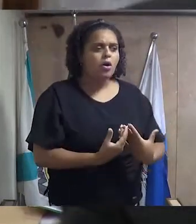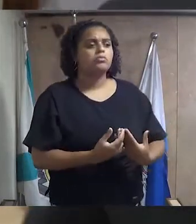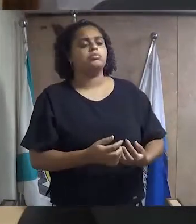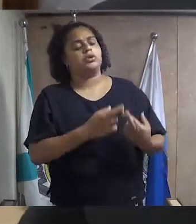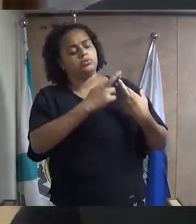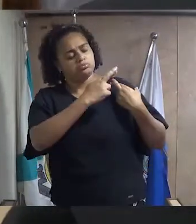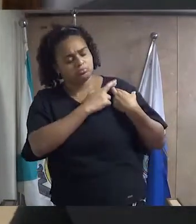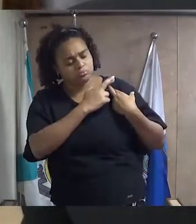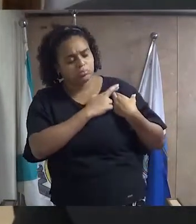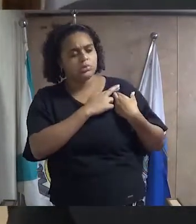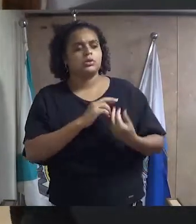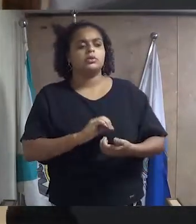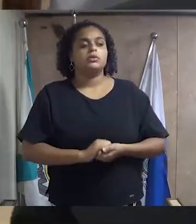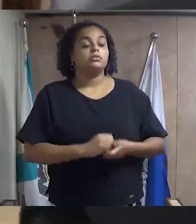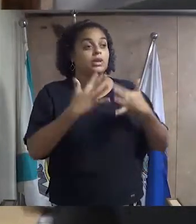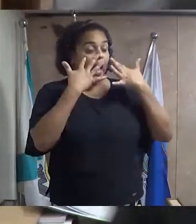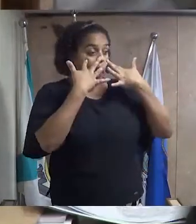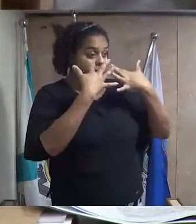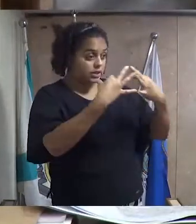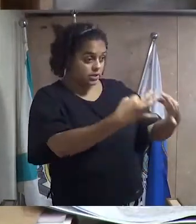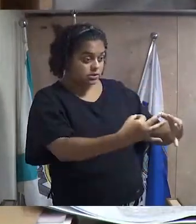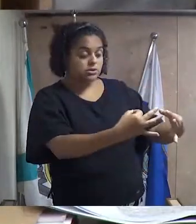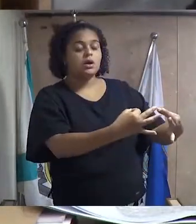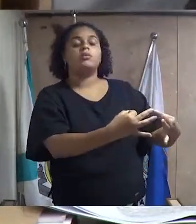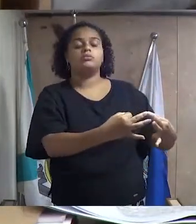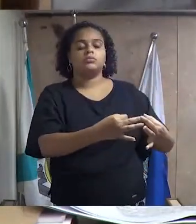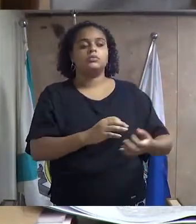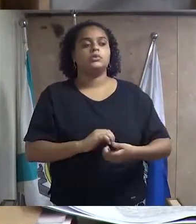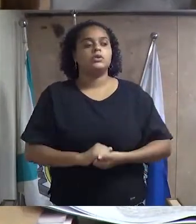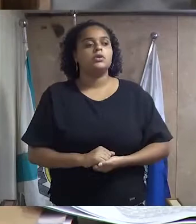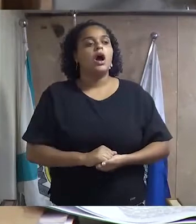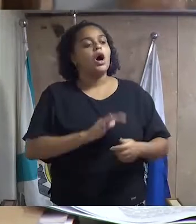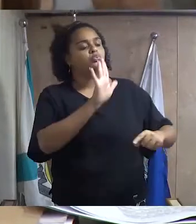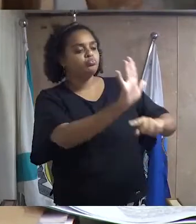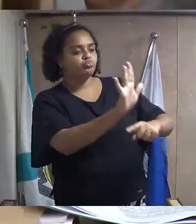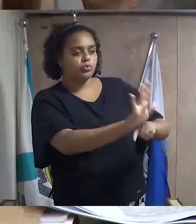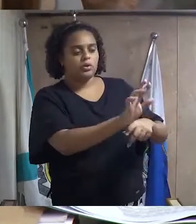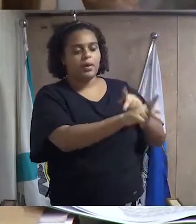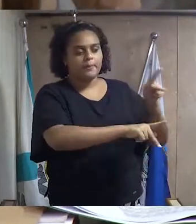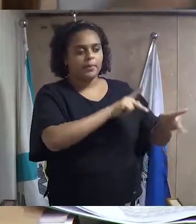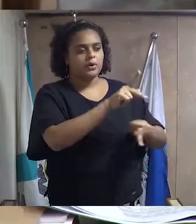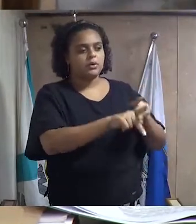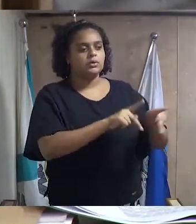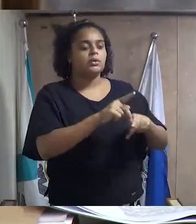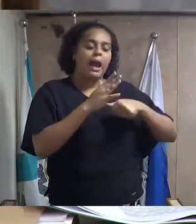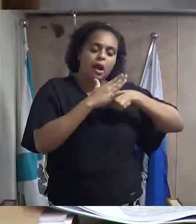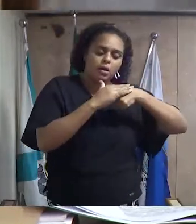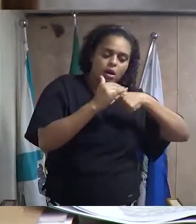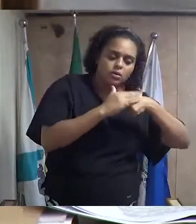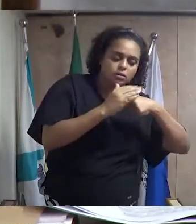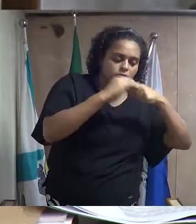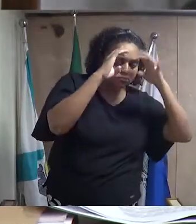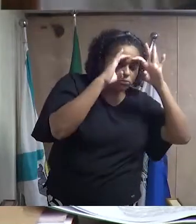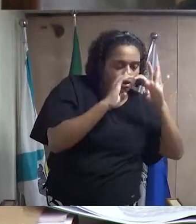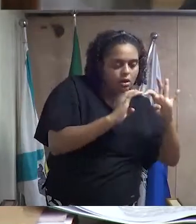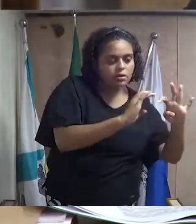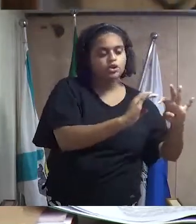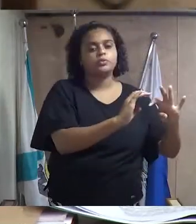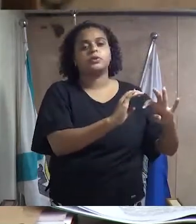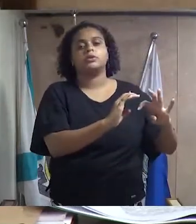eficácia, competência e ainda pela atenção e honestidade dispensada à população, demonstrando o seu carinho e